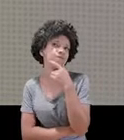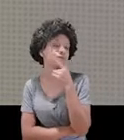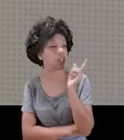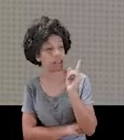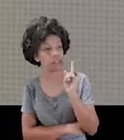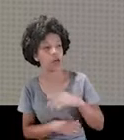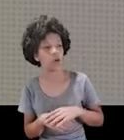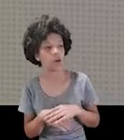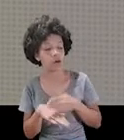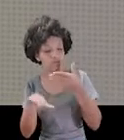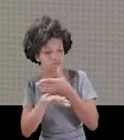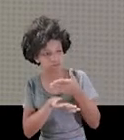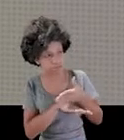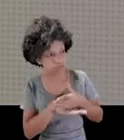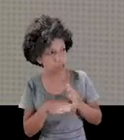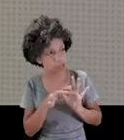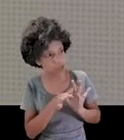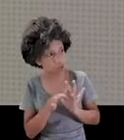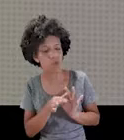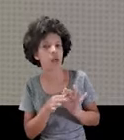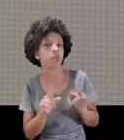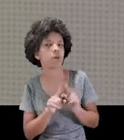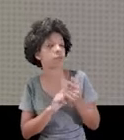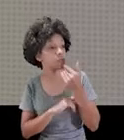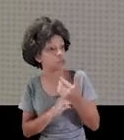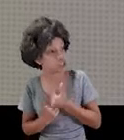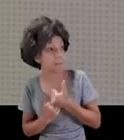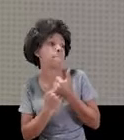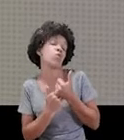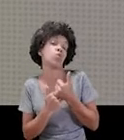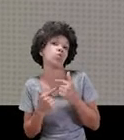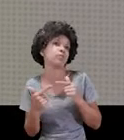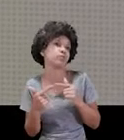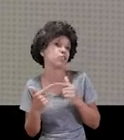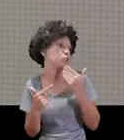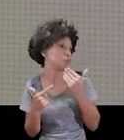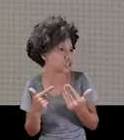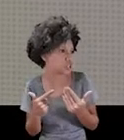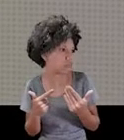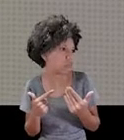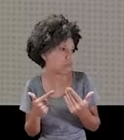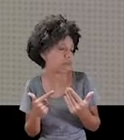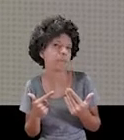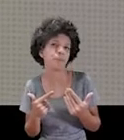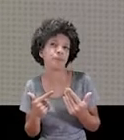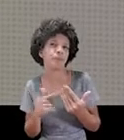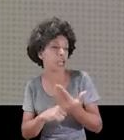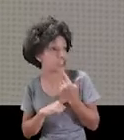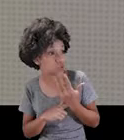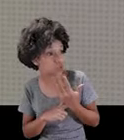que ativamos bastante também essa união no sentido de pedir apoio pedir